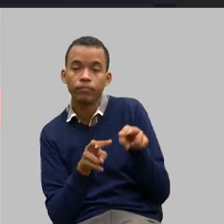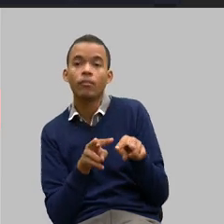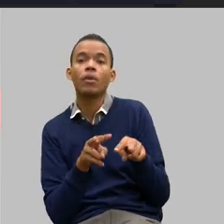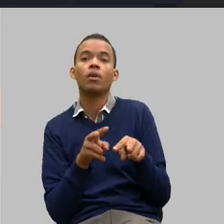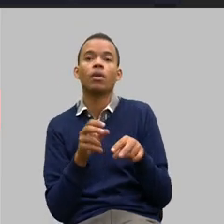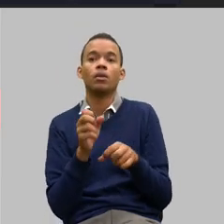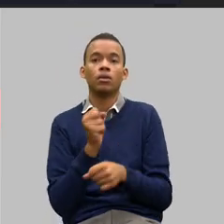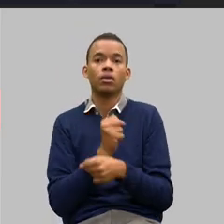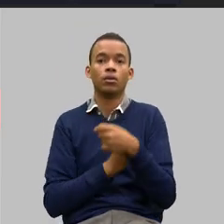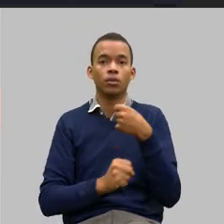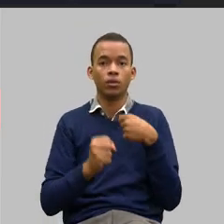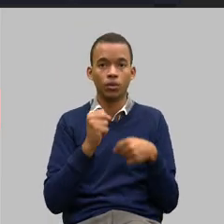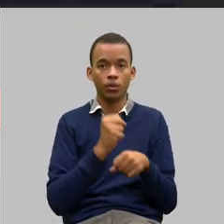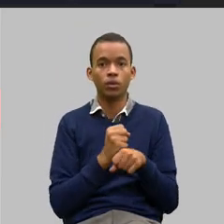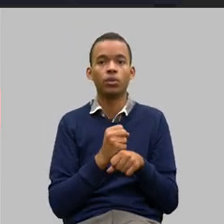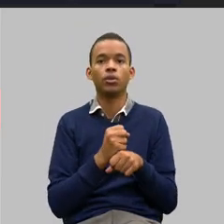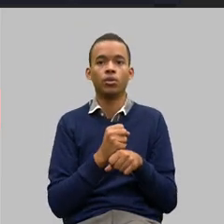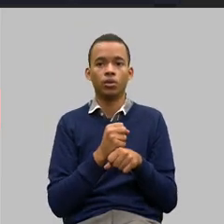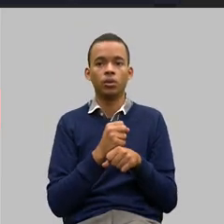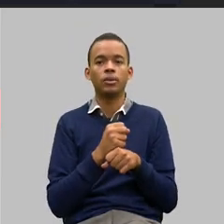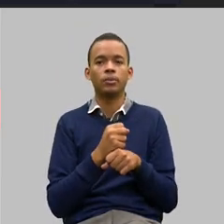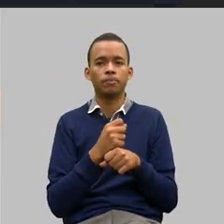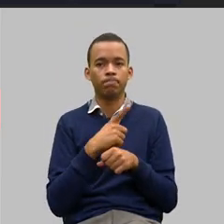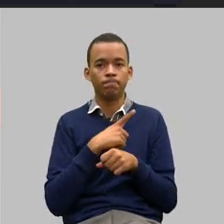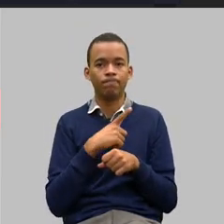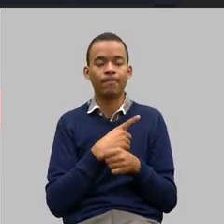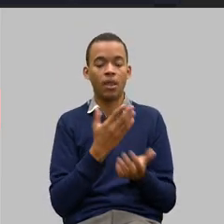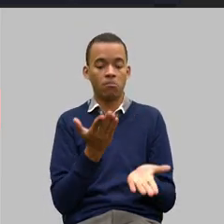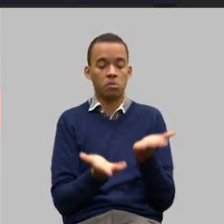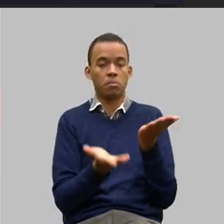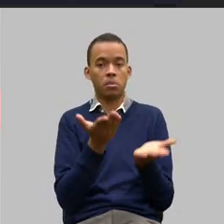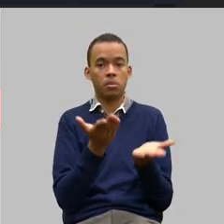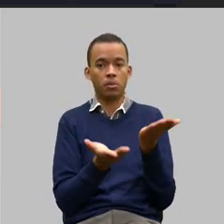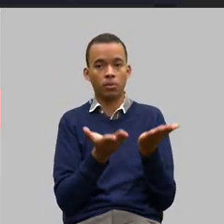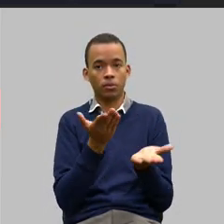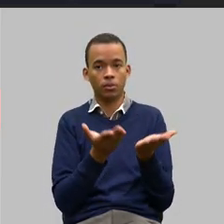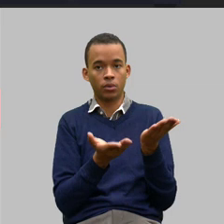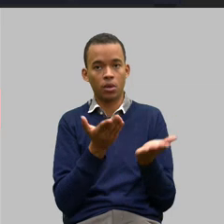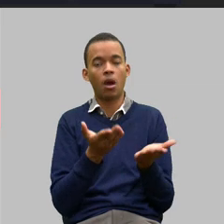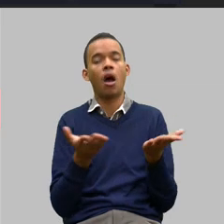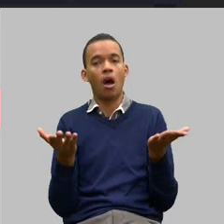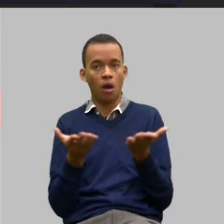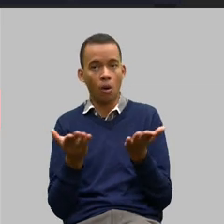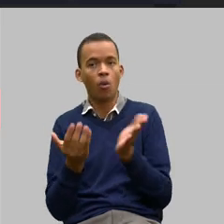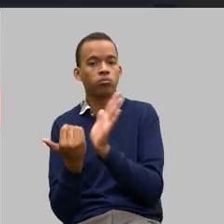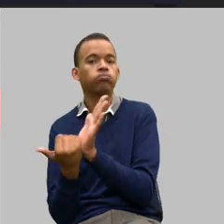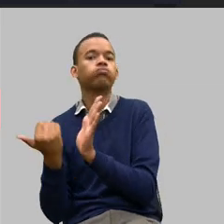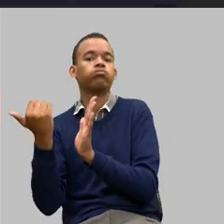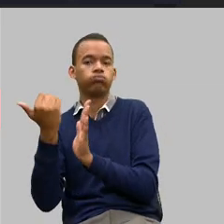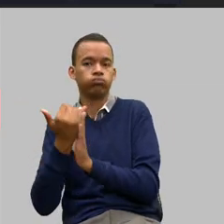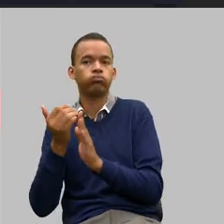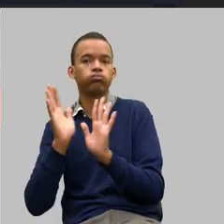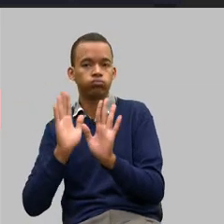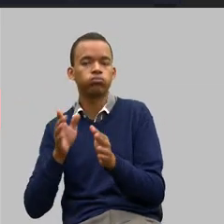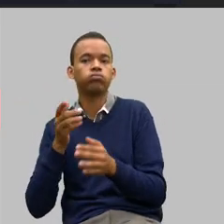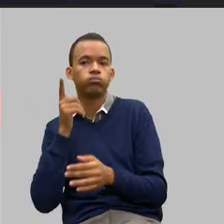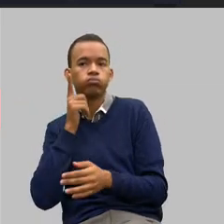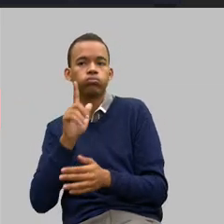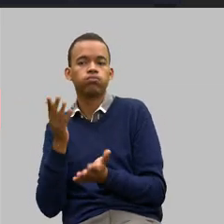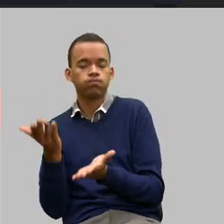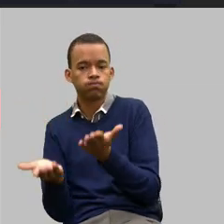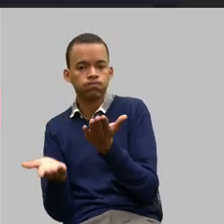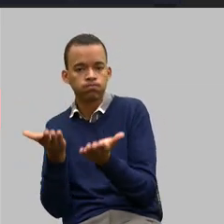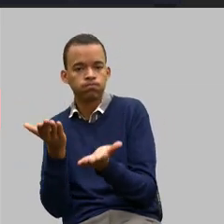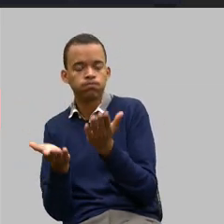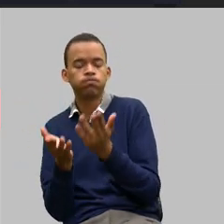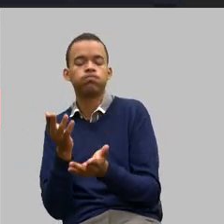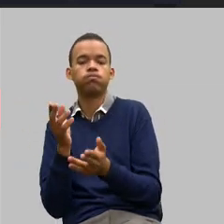35 e com a meta de crescimento 27 dessas operando 24 horas por dia então isso tem contribuir de sobr maneira também para esse trabalho